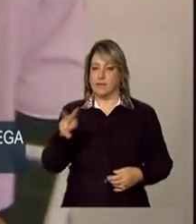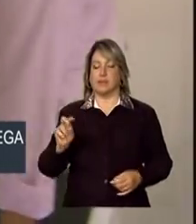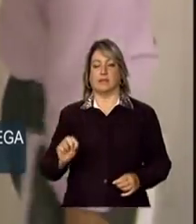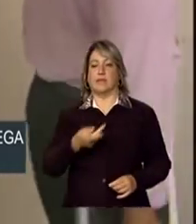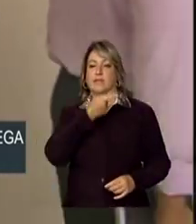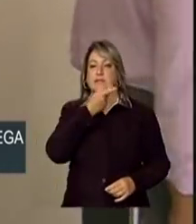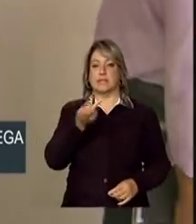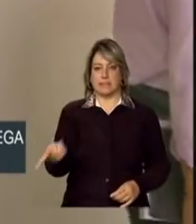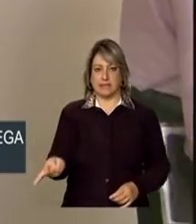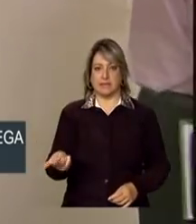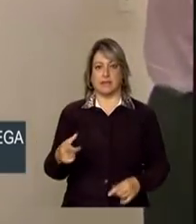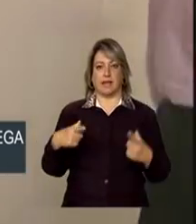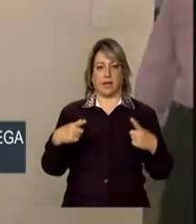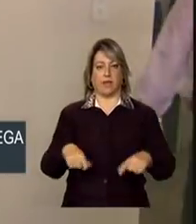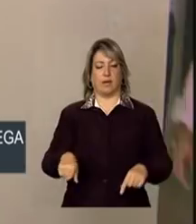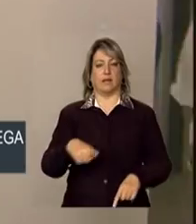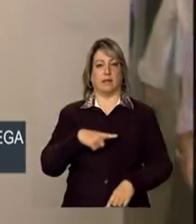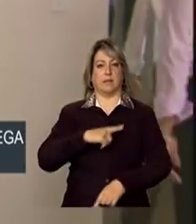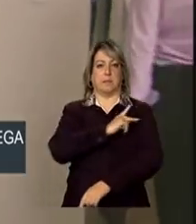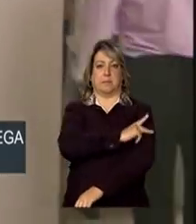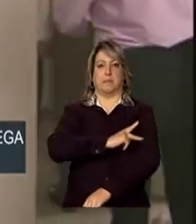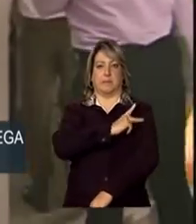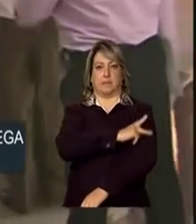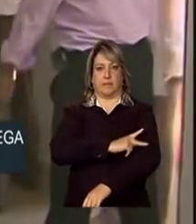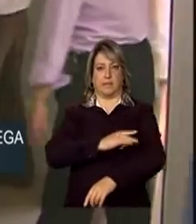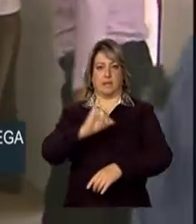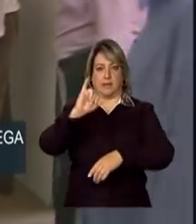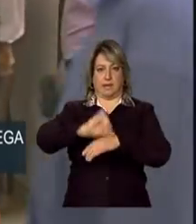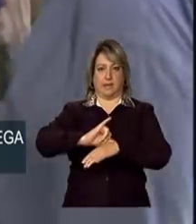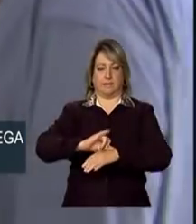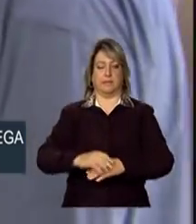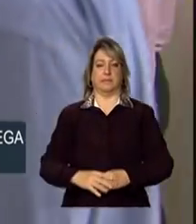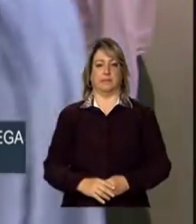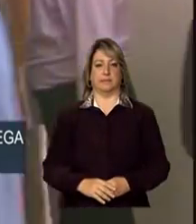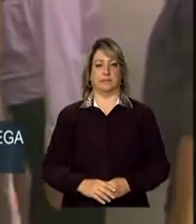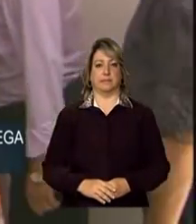agora em Teresina, no Piauí.